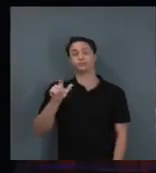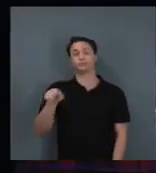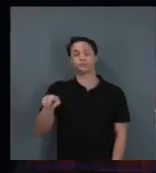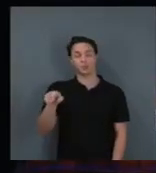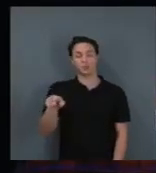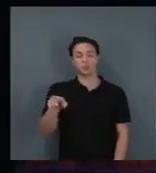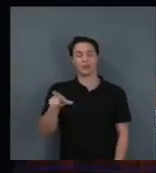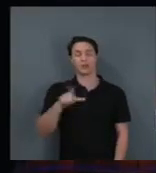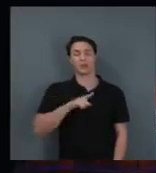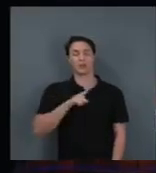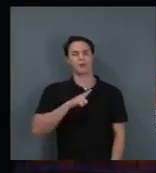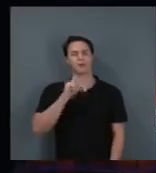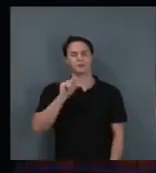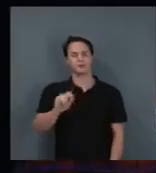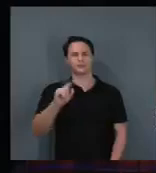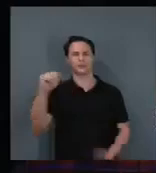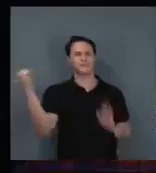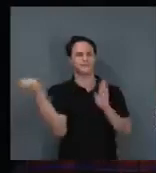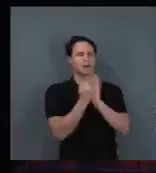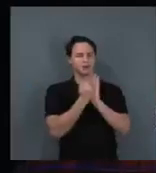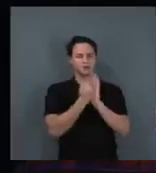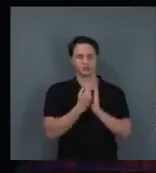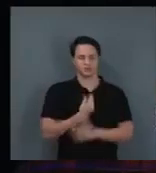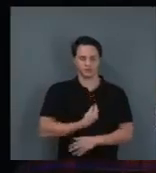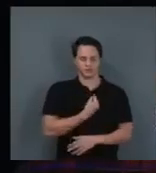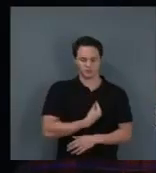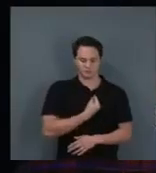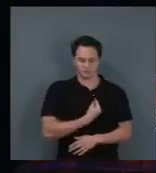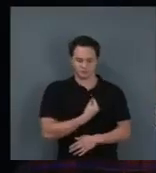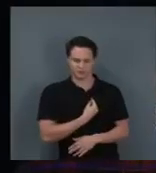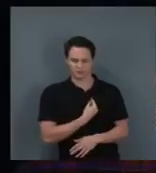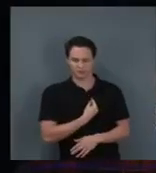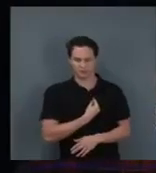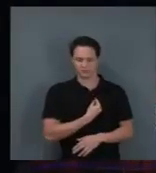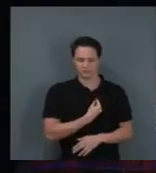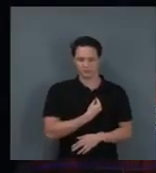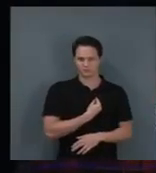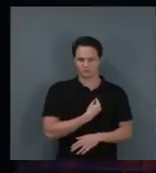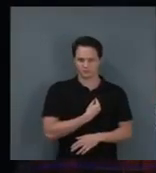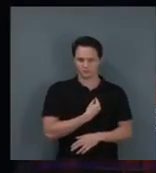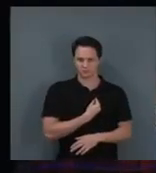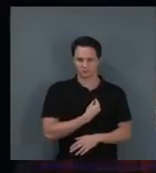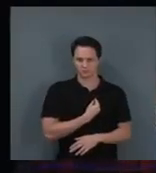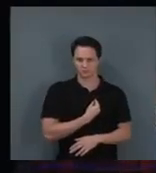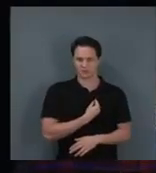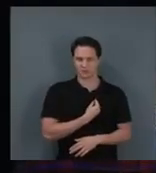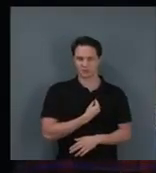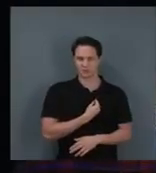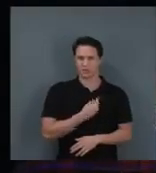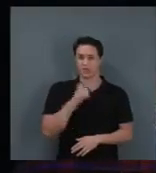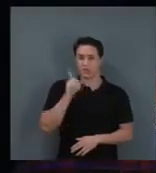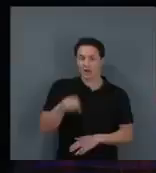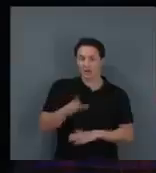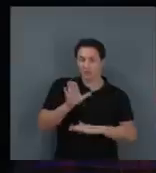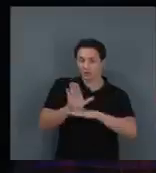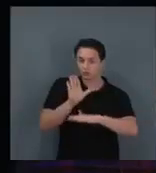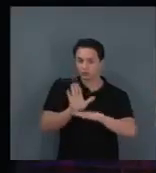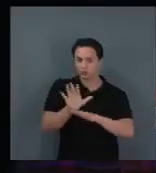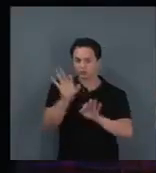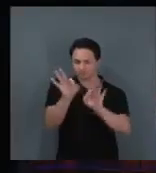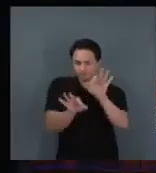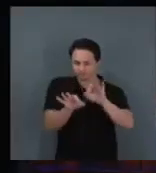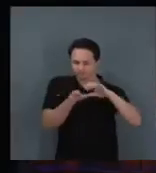um legado imensurável. Ele não apenas guiou a Igreja Católica, mas